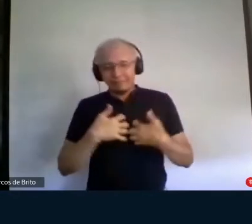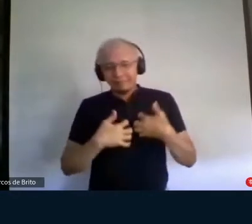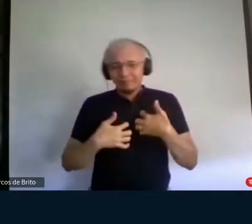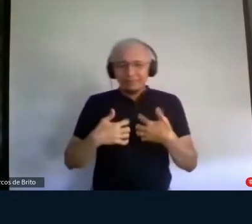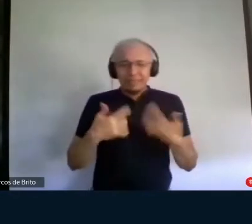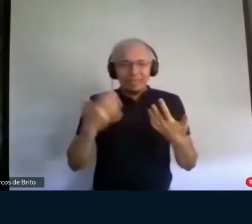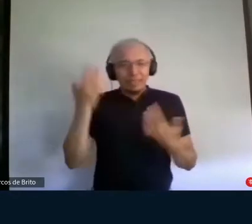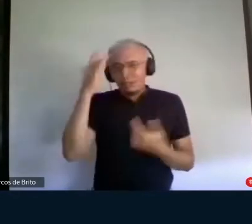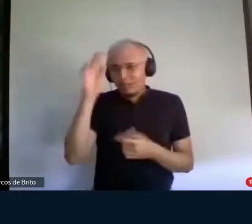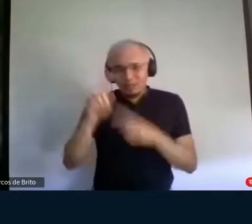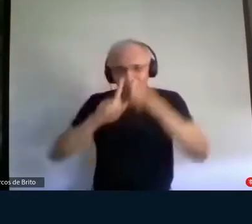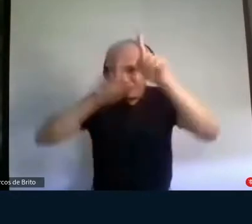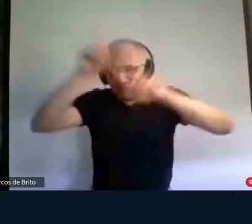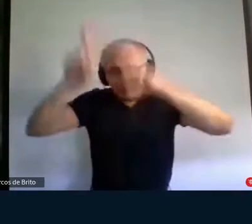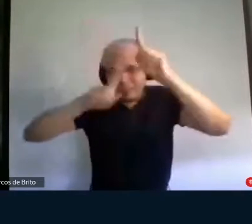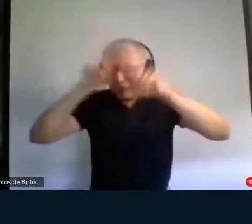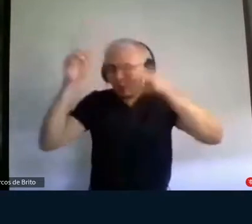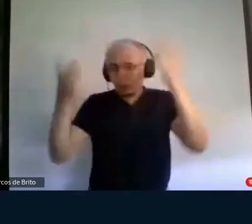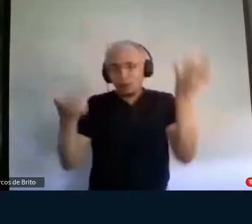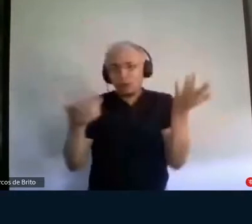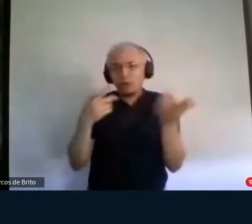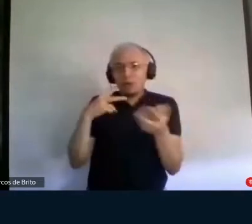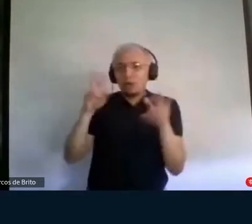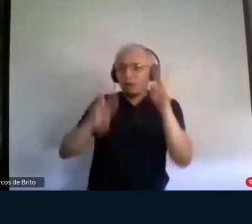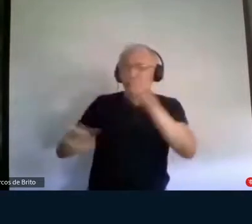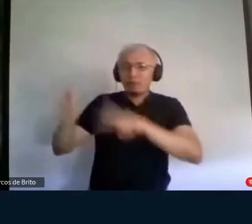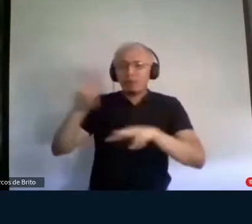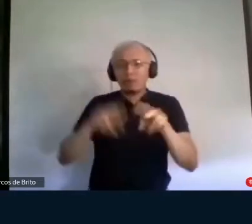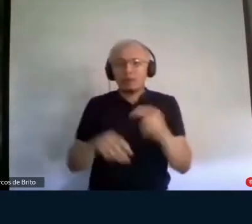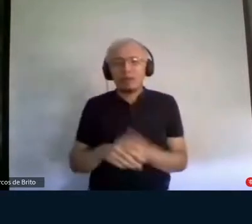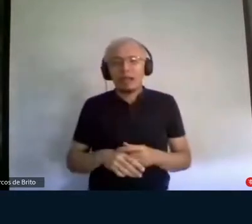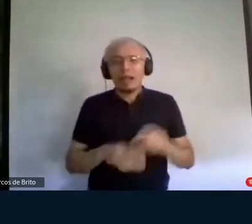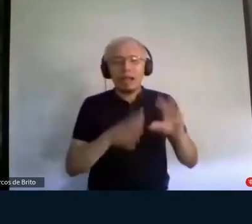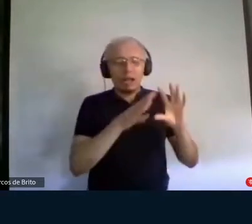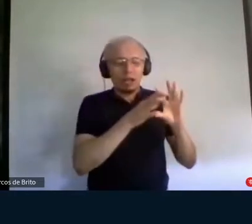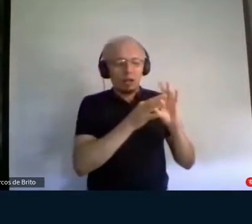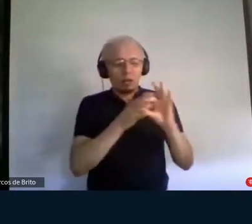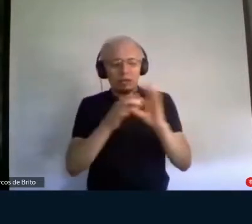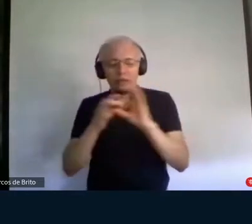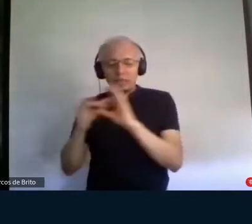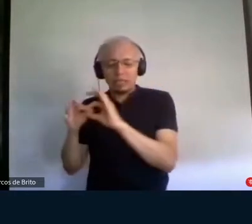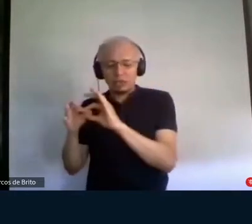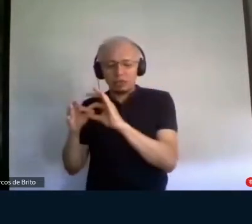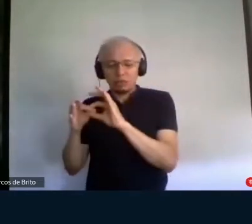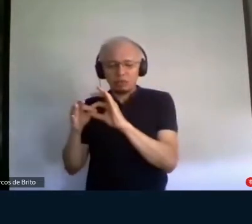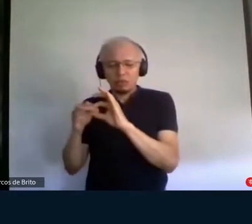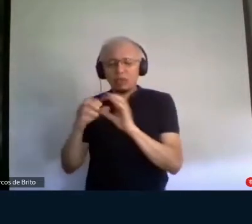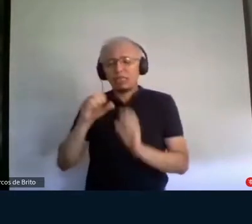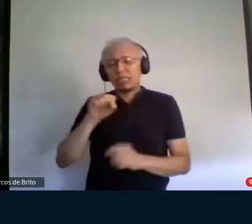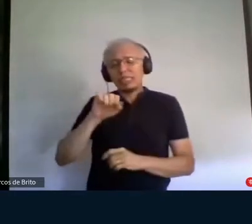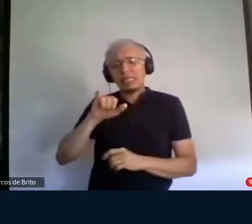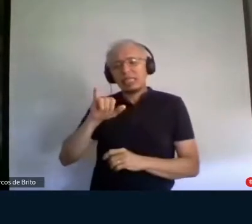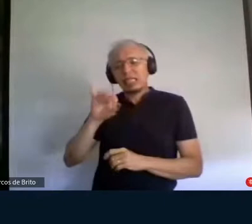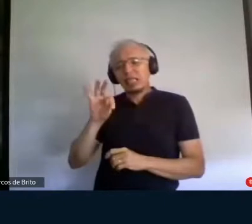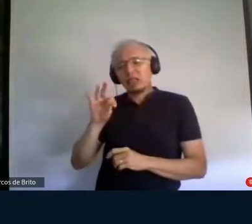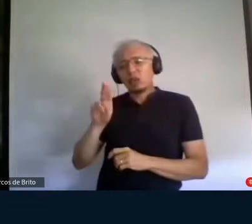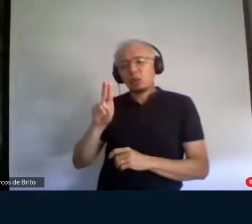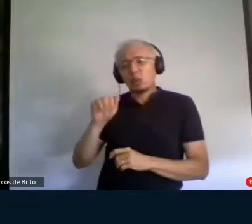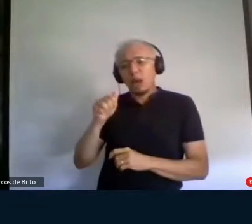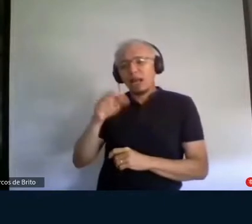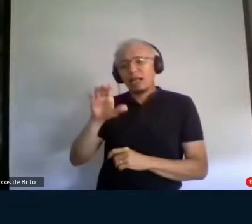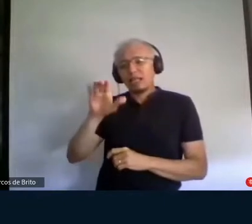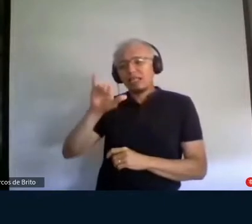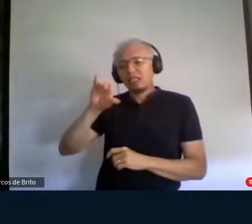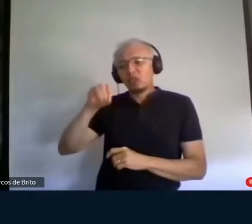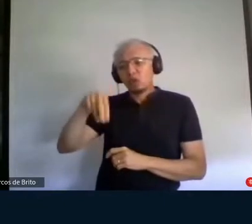você inventou, que você viu em algum lugar, de contextos situacionais. Eu uso os